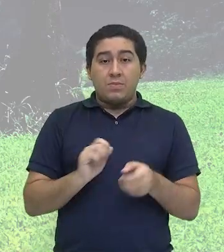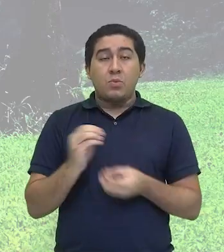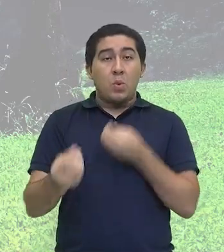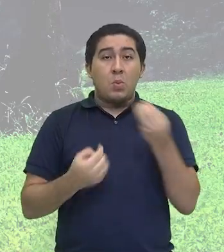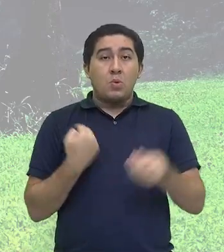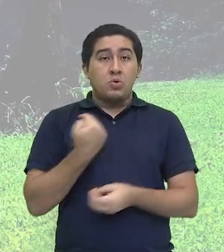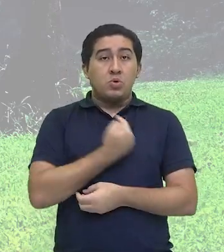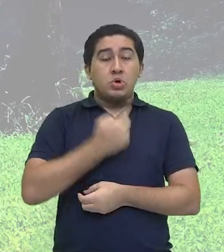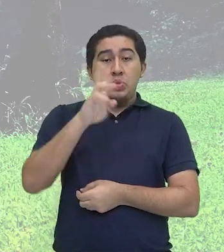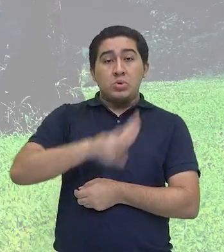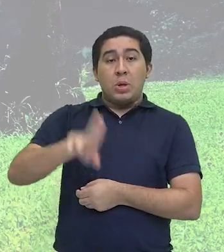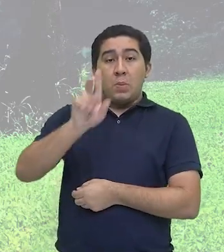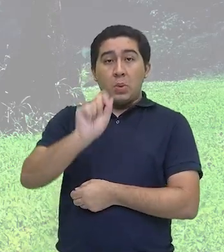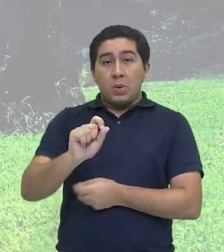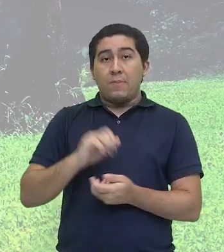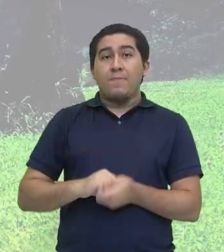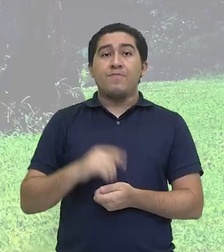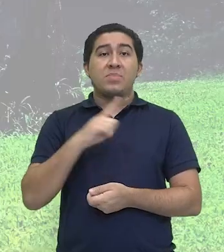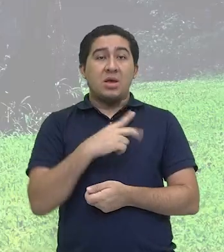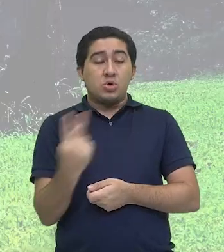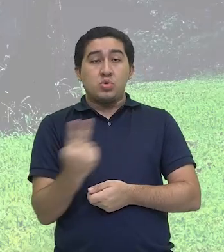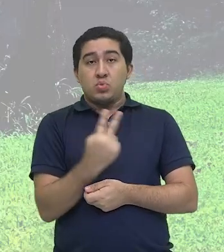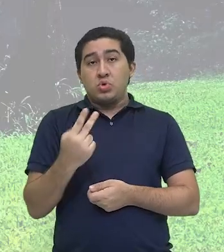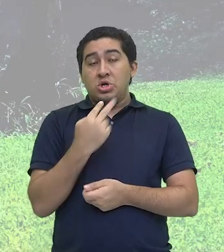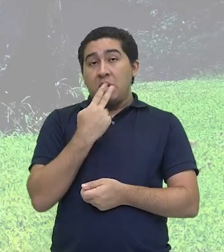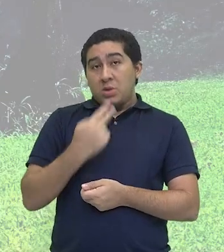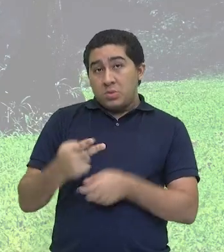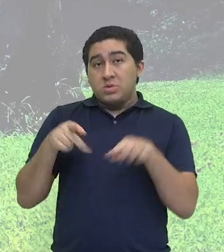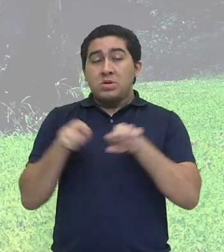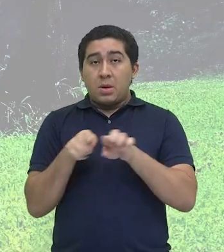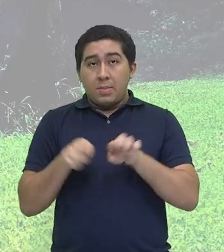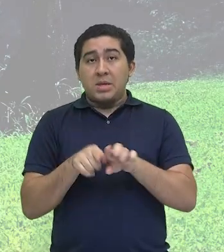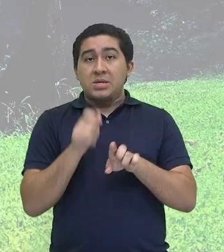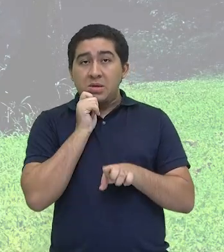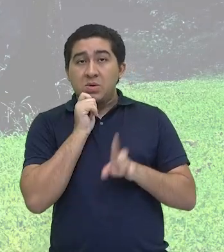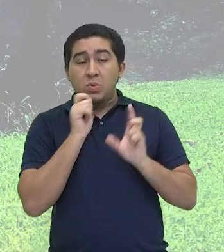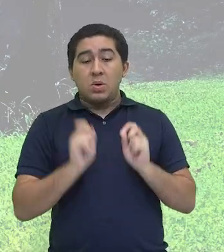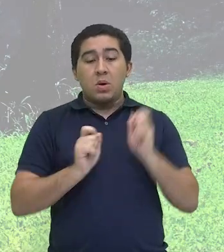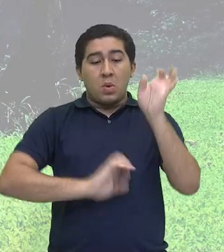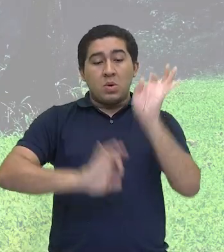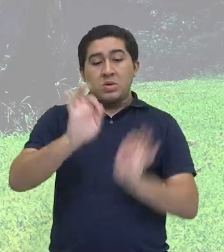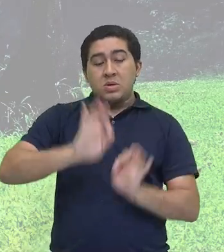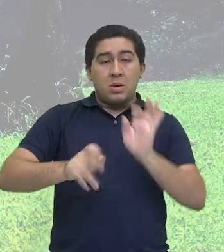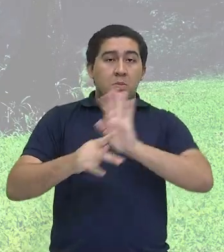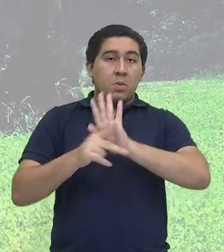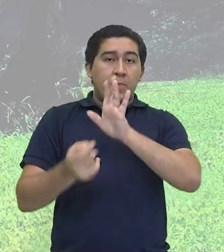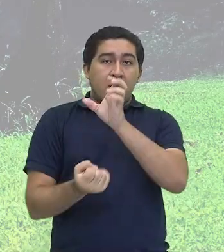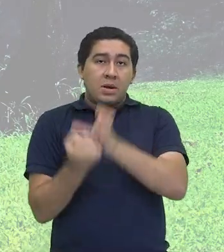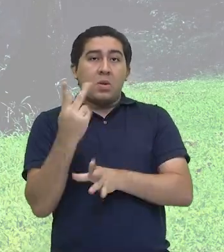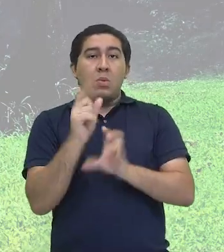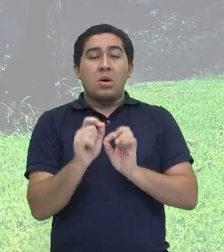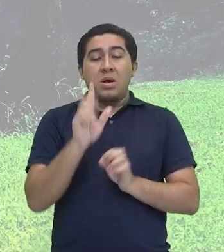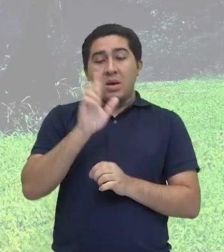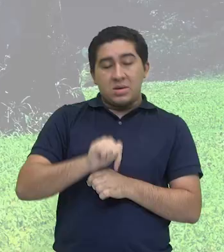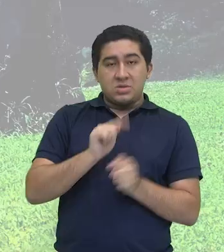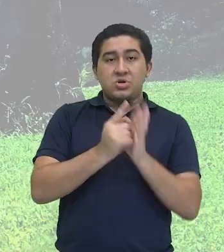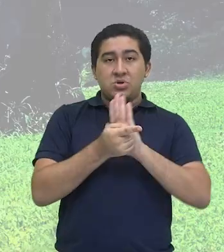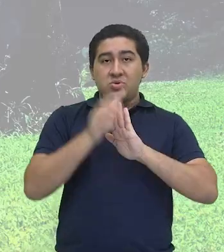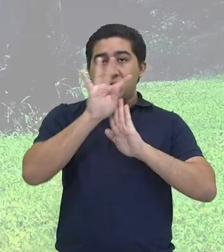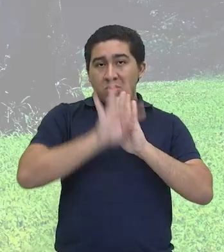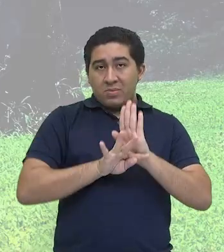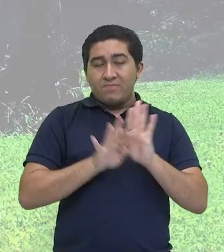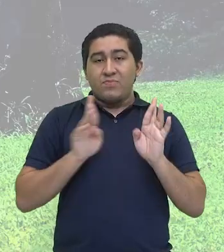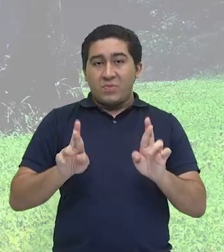como que nós utilizamos tanto a língua inglesa e a língua portuguesa, né, para montar, para criar um